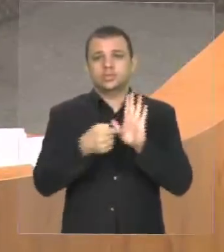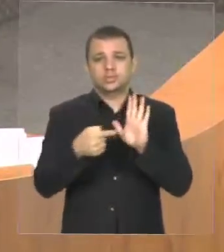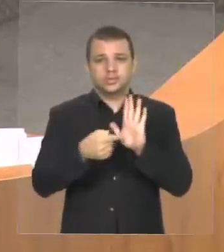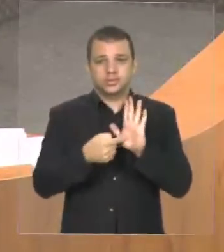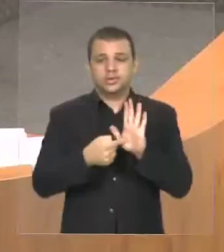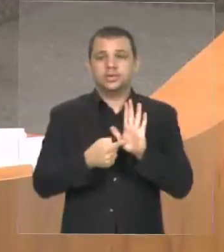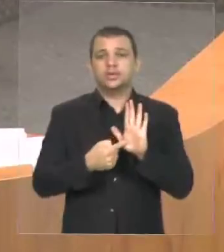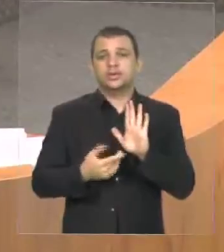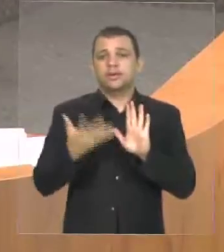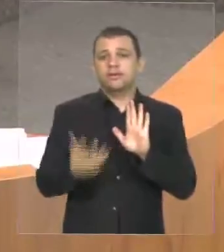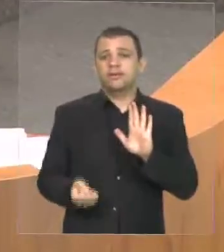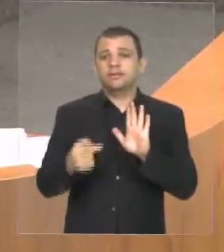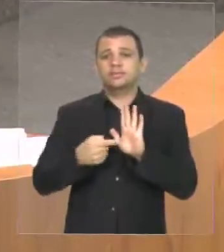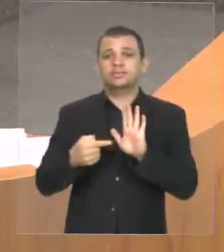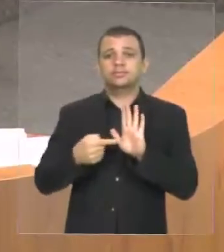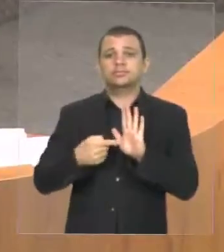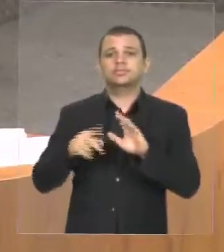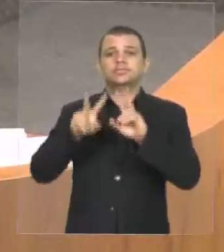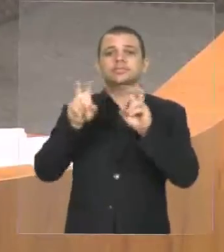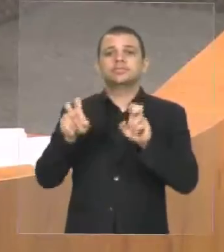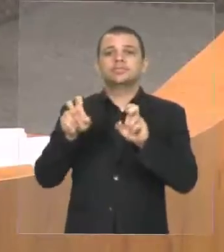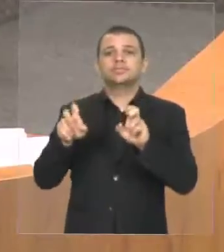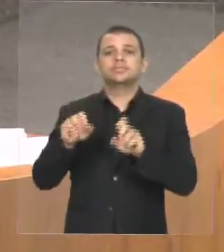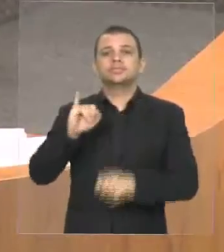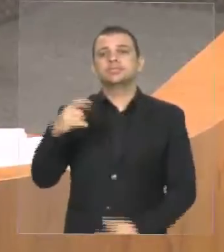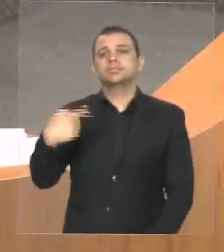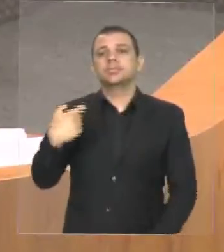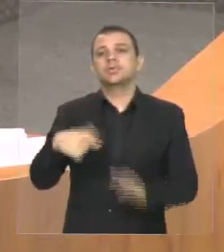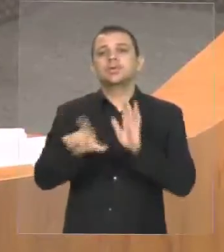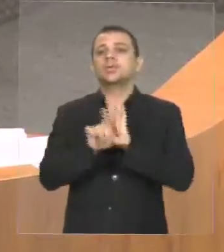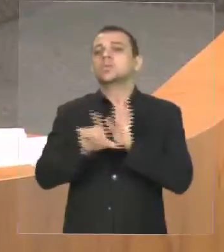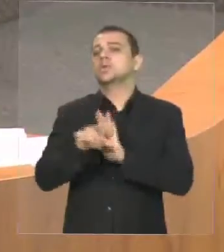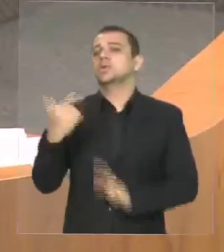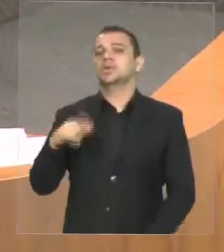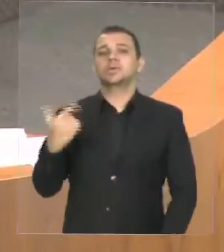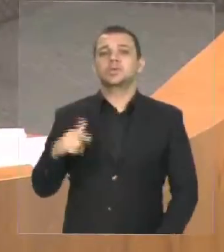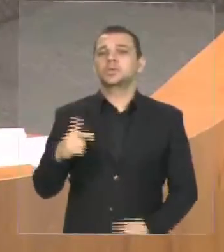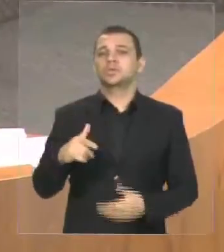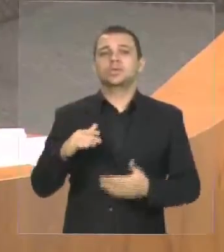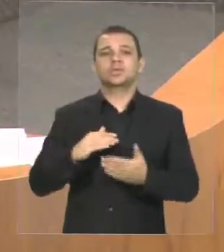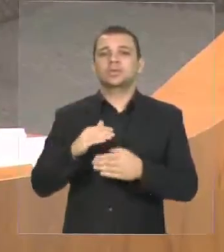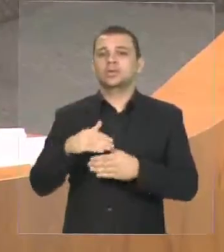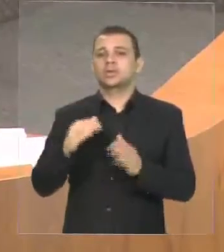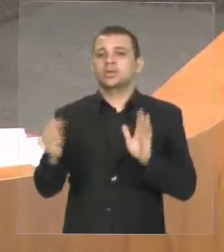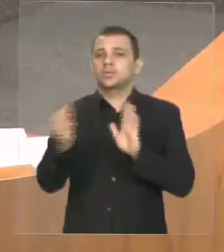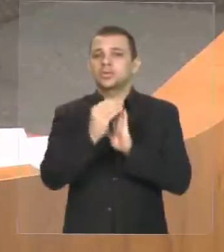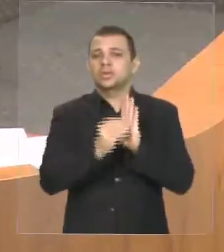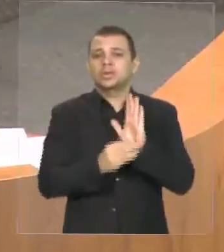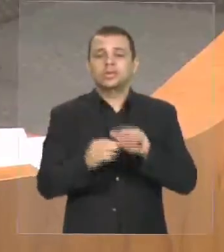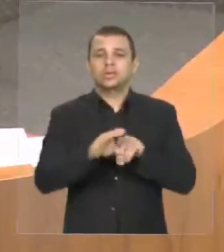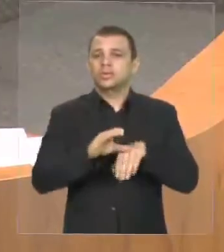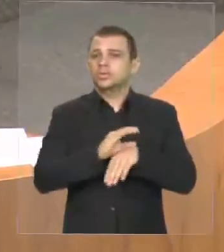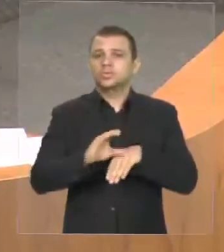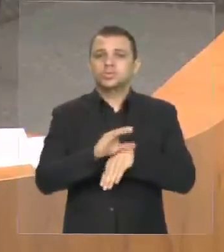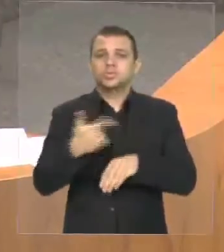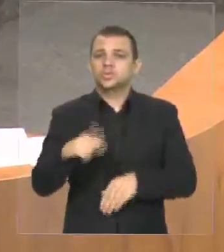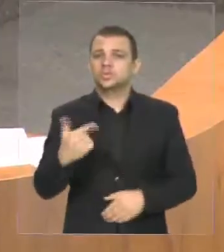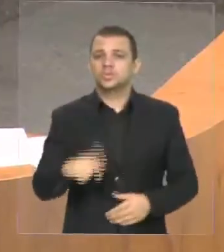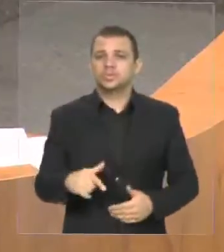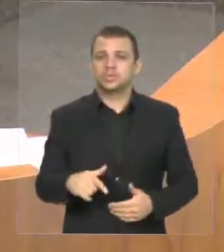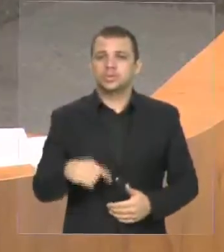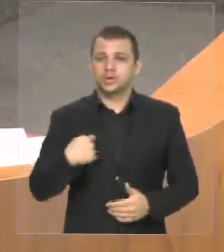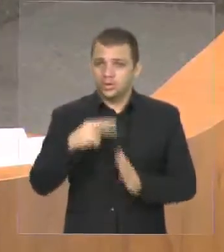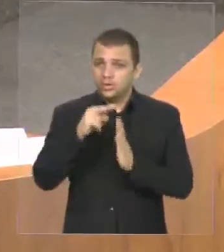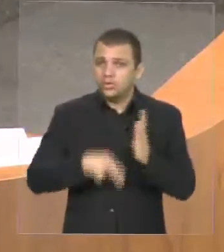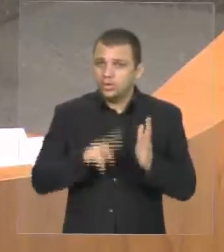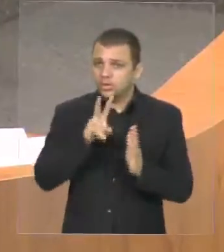referência a uma matéria tributária, a uma lei que não existe mais em nosso ordenamento jurídico. E eu vou ler a Vossa Excelência para provar o que